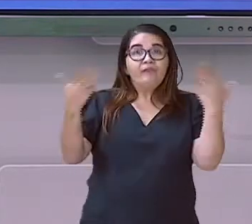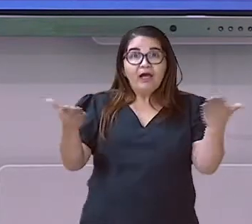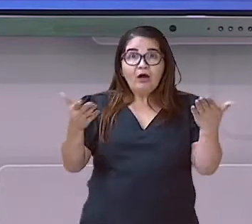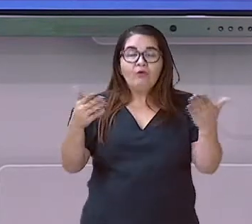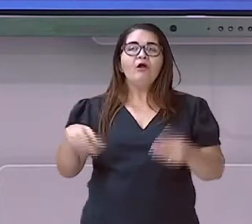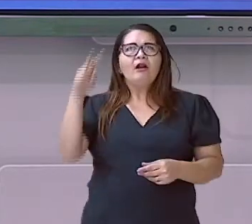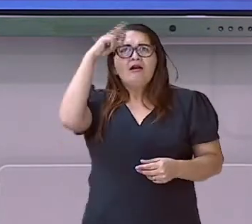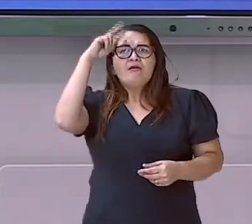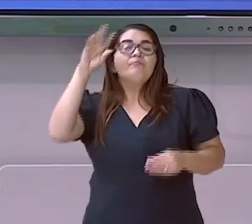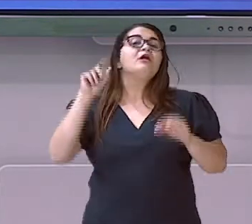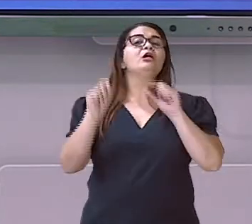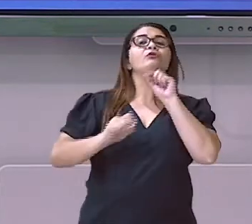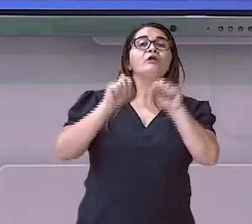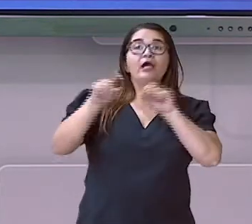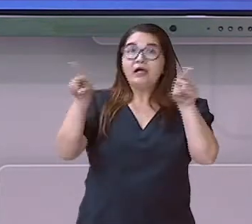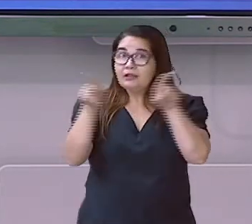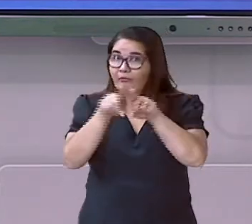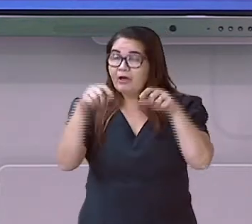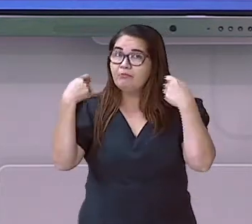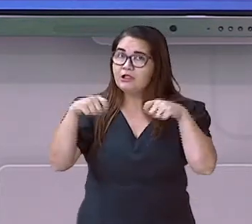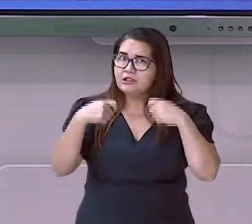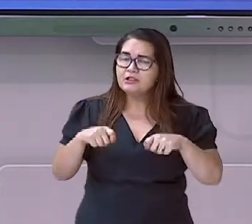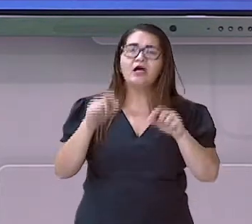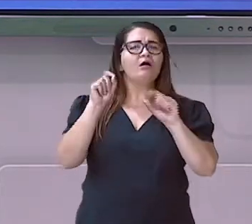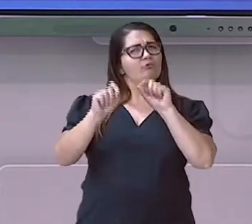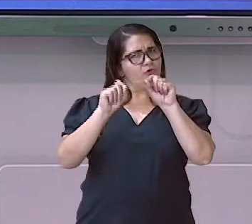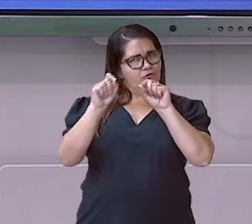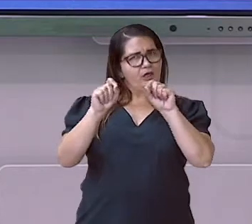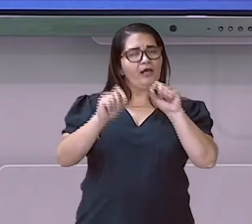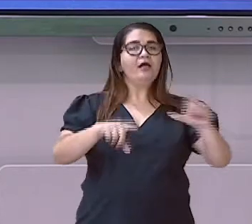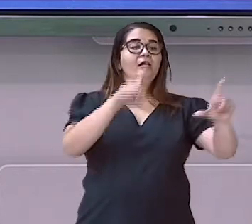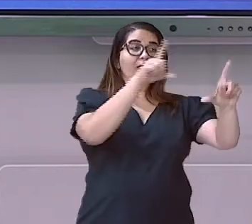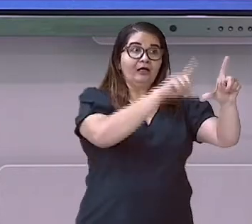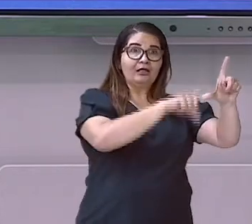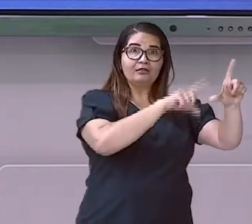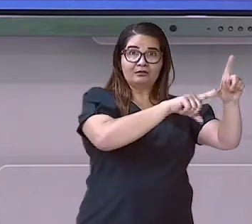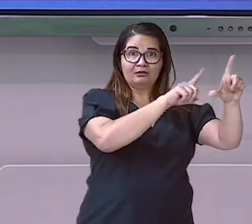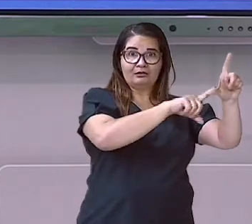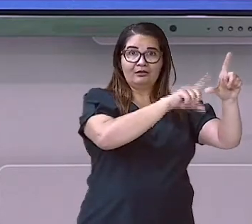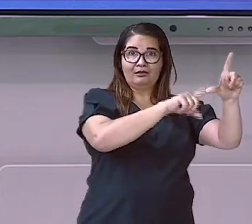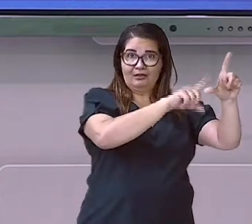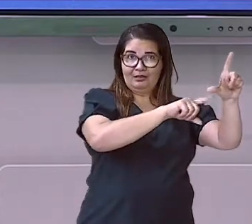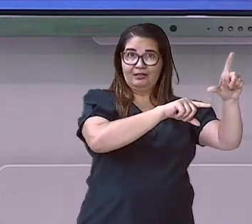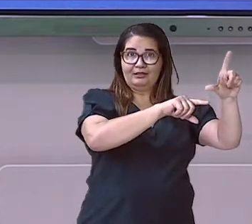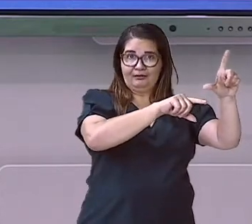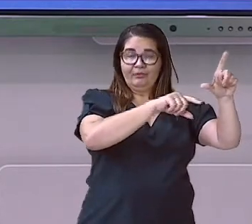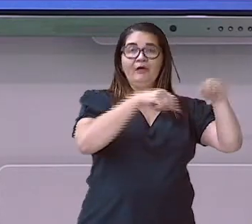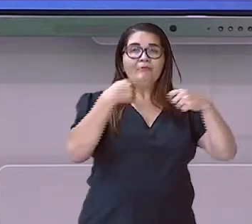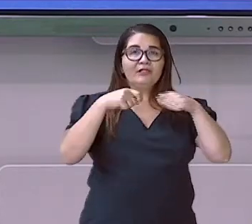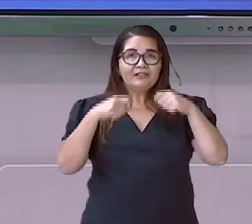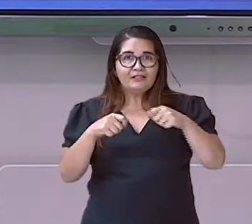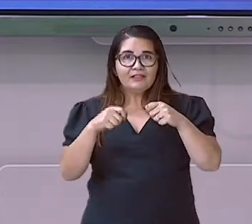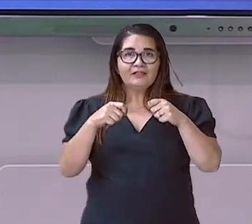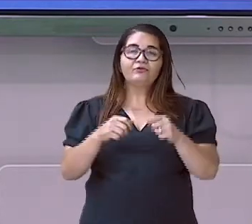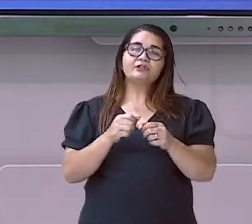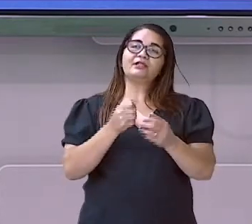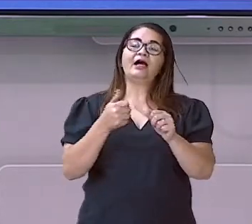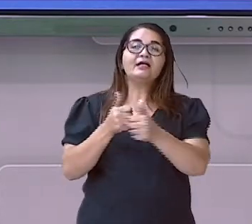uma palavra, é necessário que as letras tenham a ordem correta,